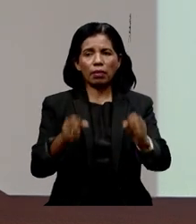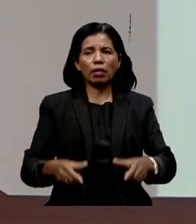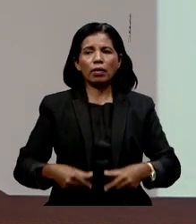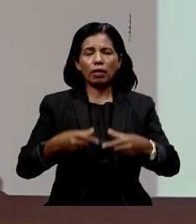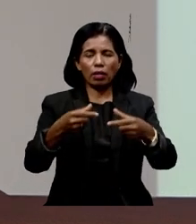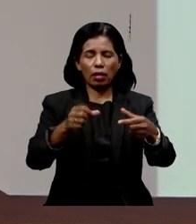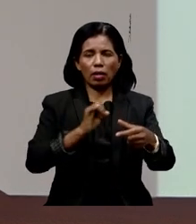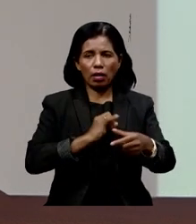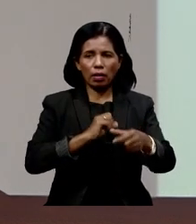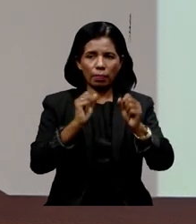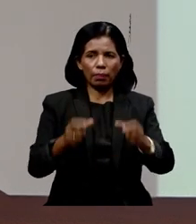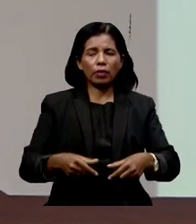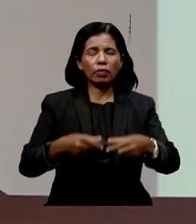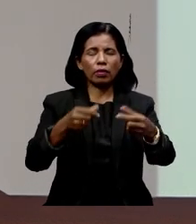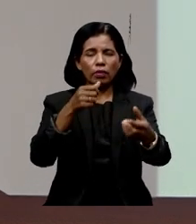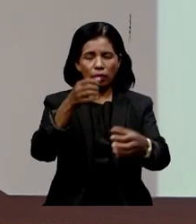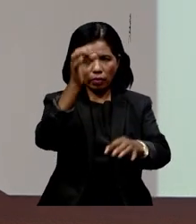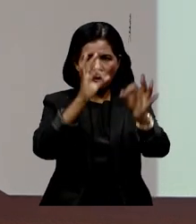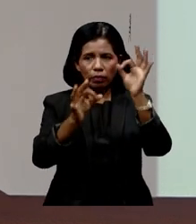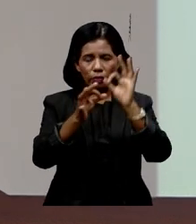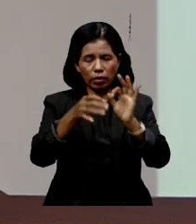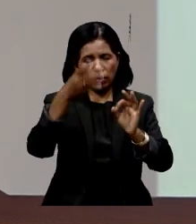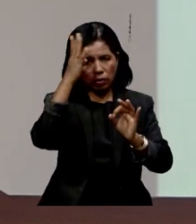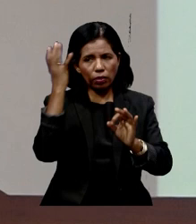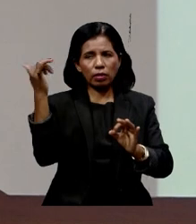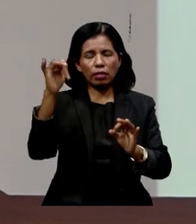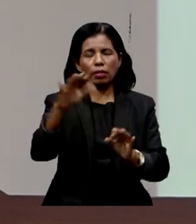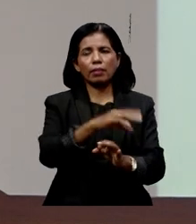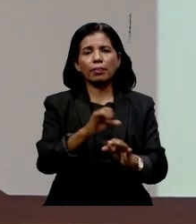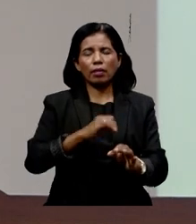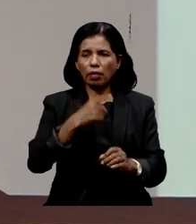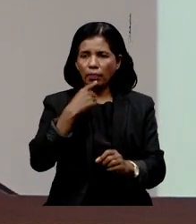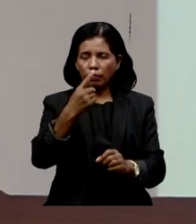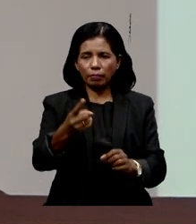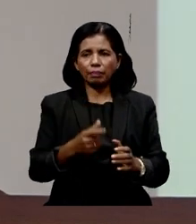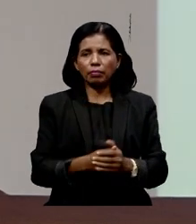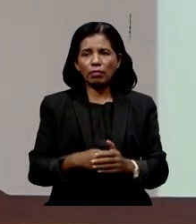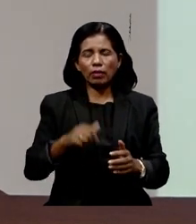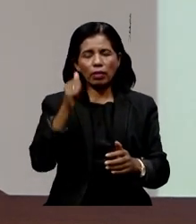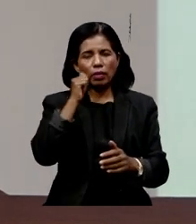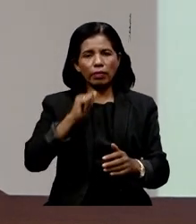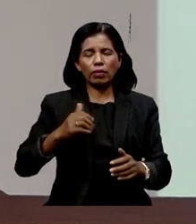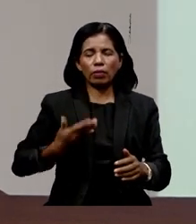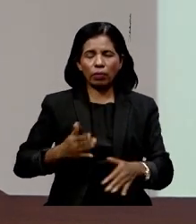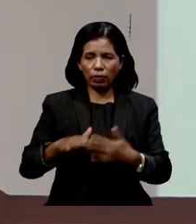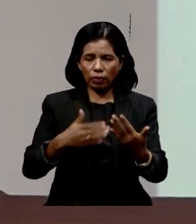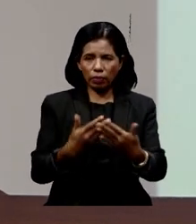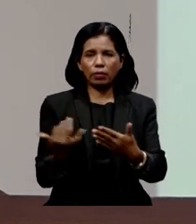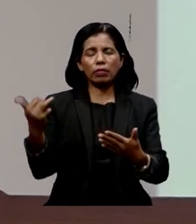conselho, com confiança, né, da senhora, ser na gira, a subir ao dia, mulheres de Jerusalém, ser na